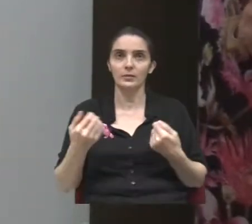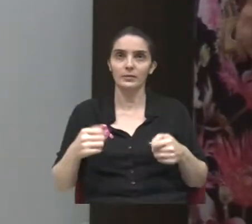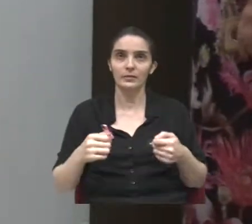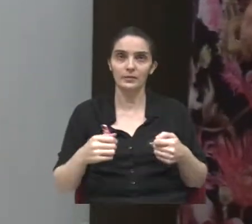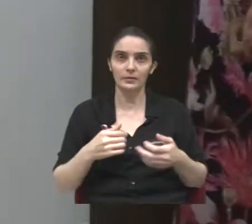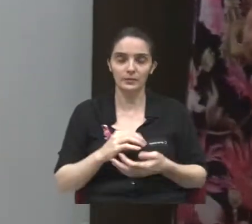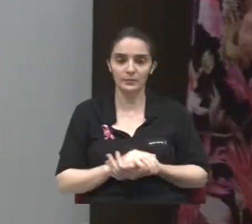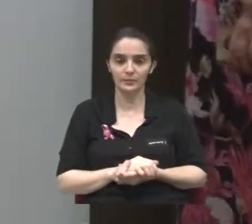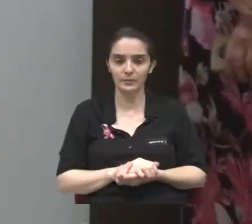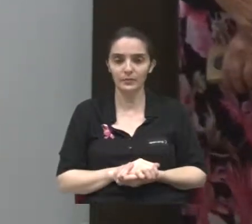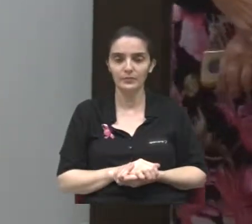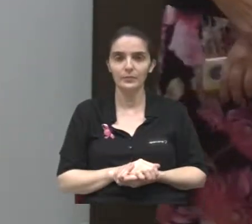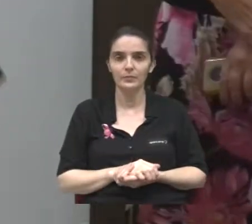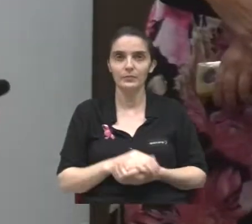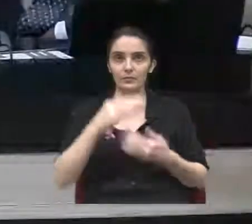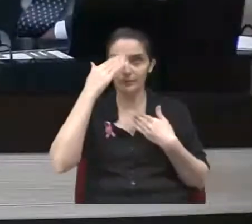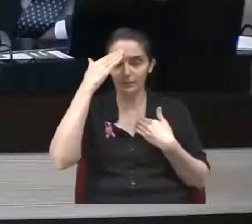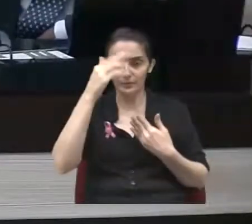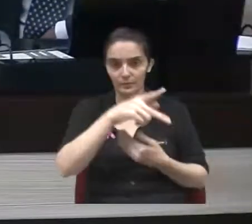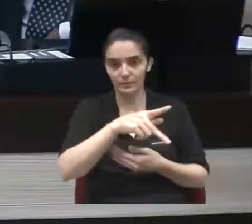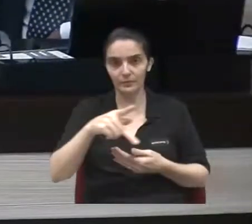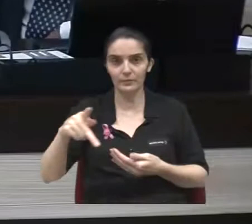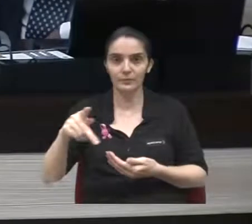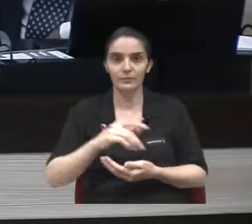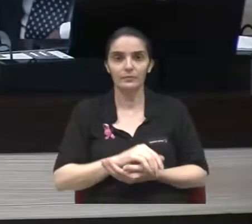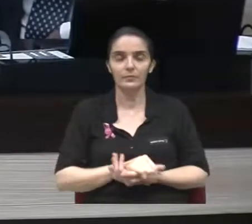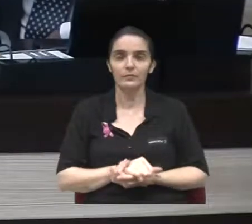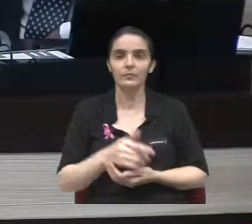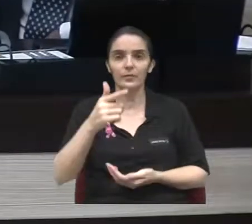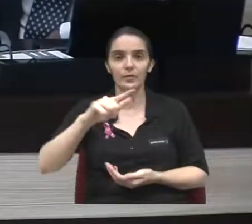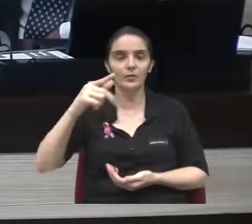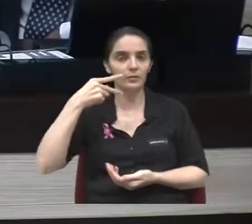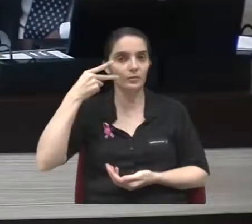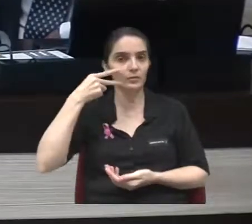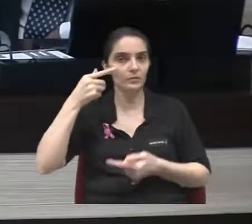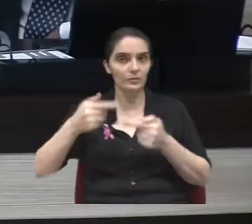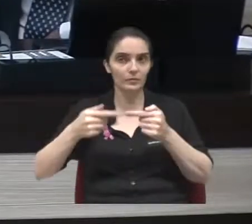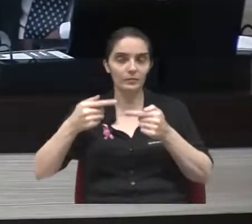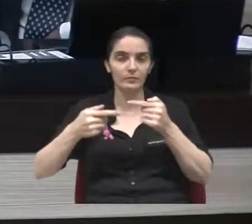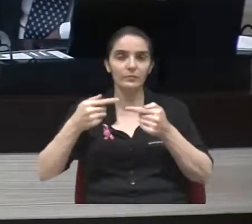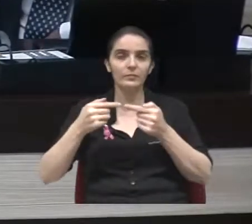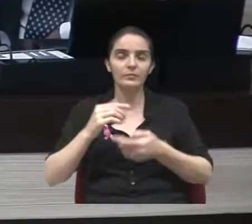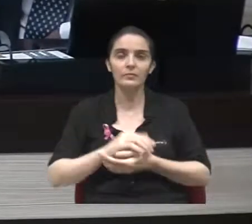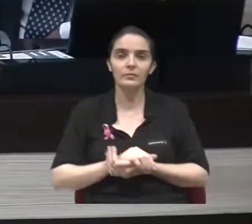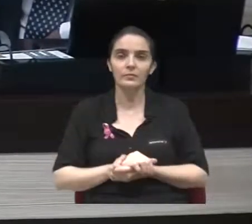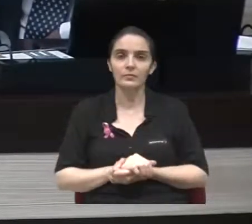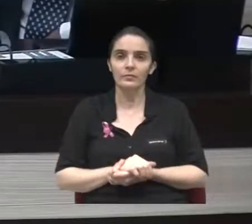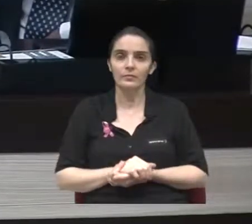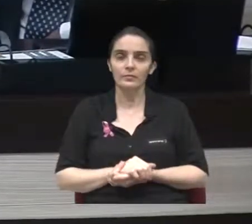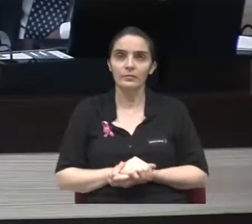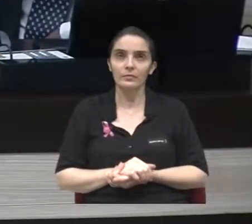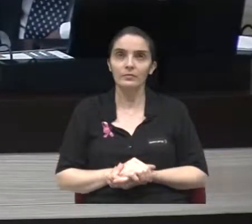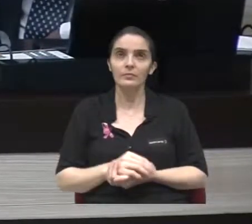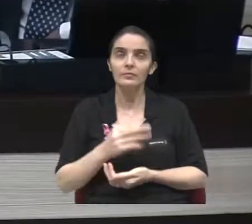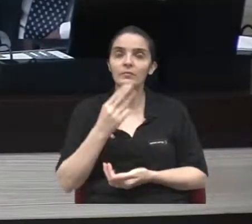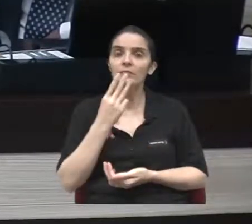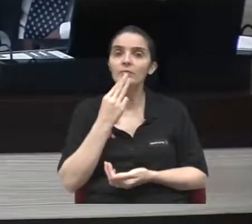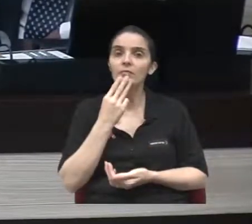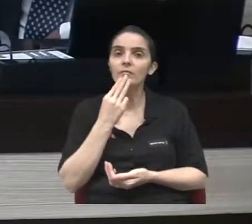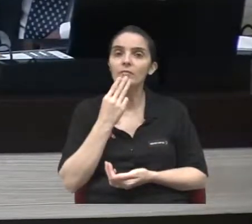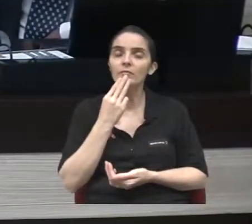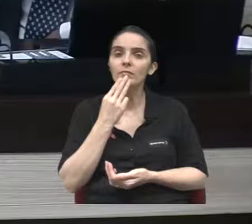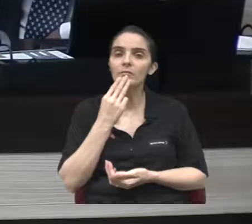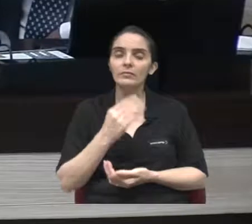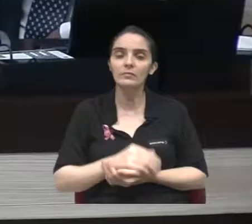Obrigado. Obrigada, senhor presidente. Mais algum vereador deseja discutir o requerimento? Eu gostaria, presidente. Vereador Vaguinho,